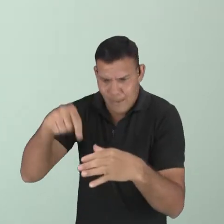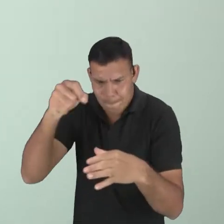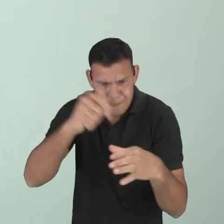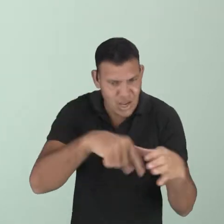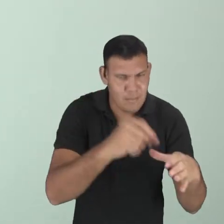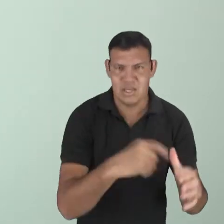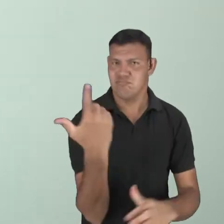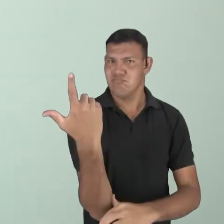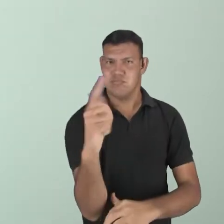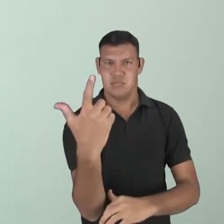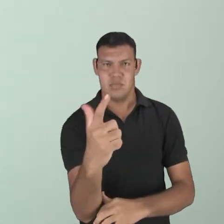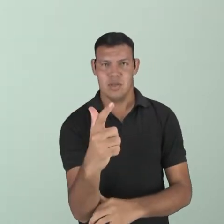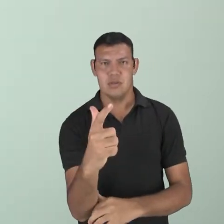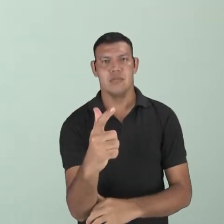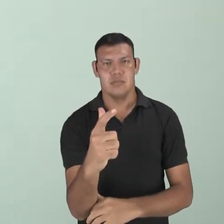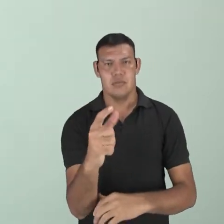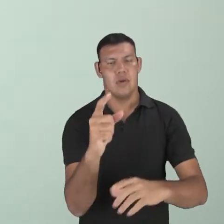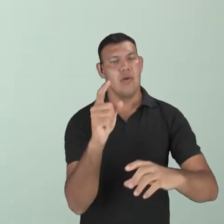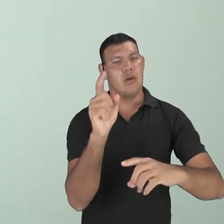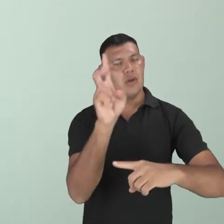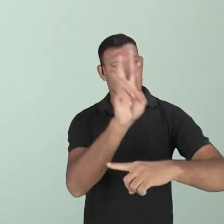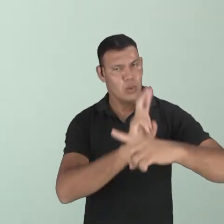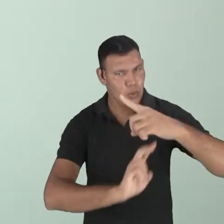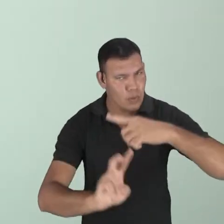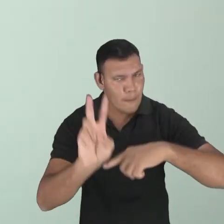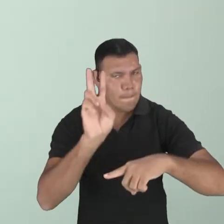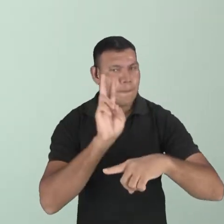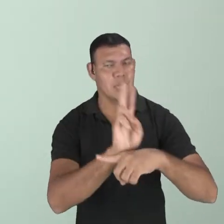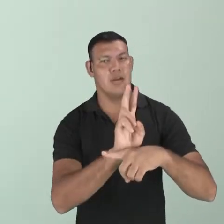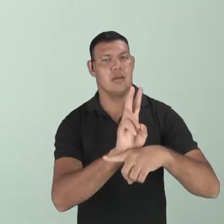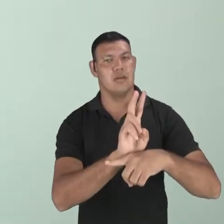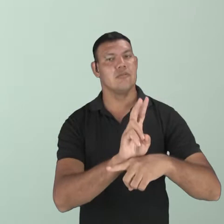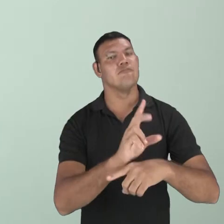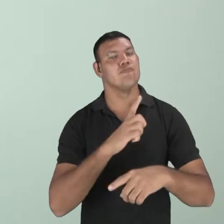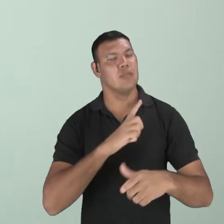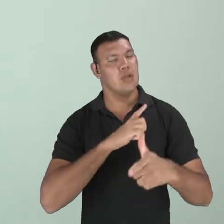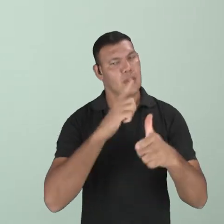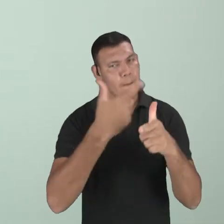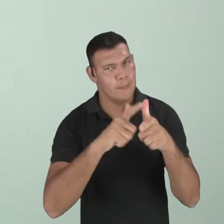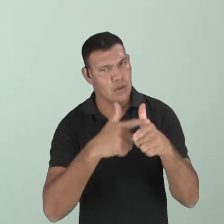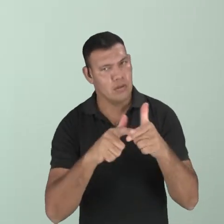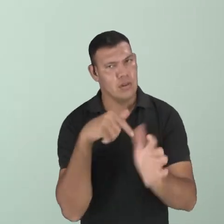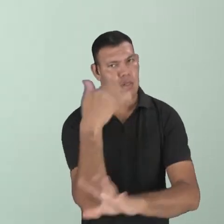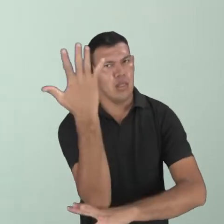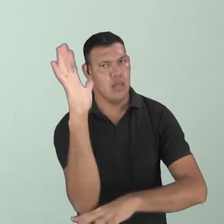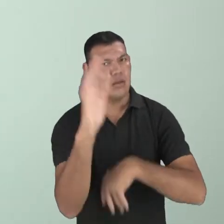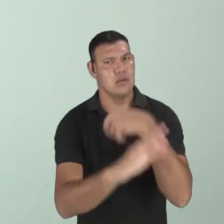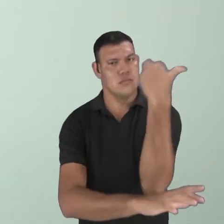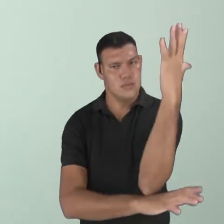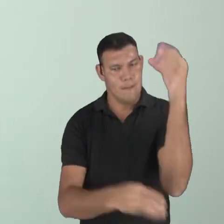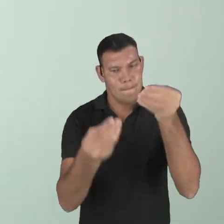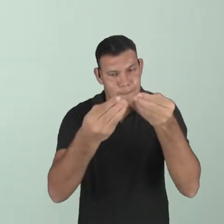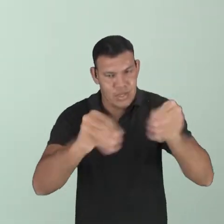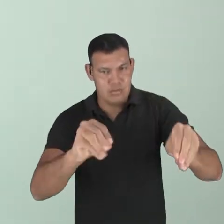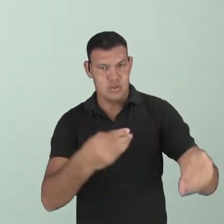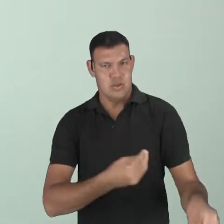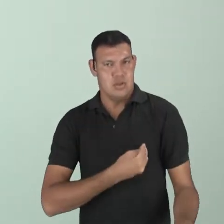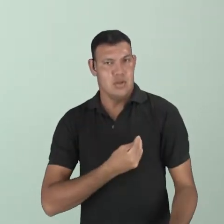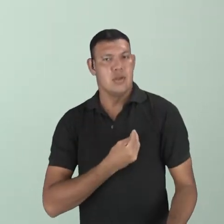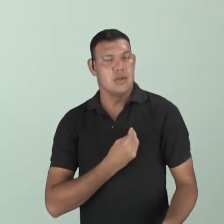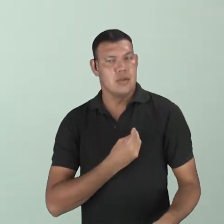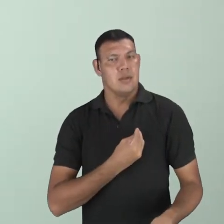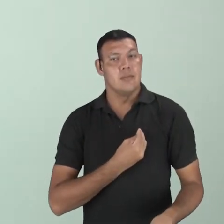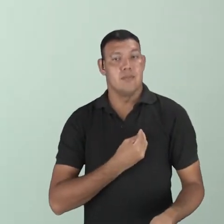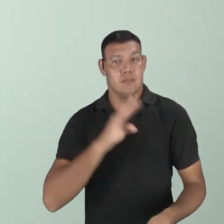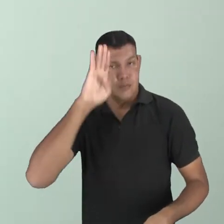de uma questão de sustentável, nós vamos ter o quê? Problemas ambientais que vai interferir na nossa vida, na nossa qualidade